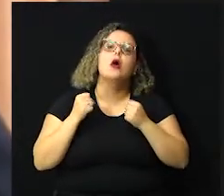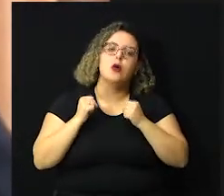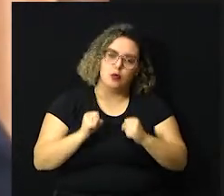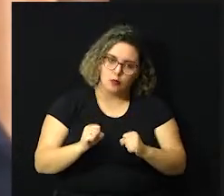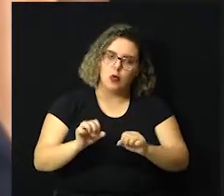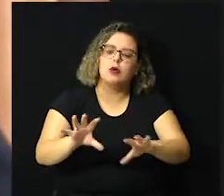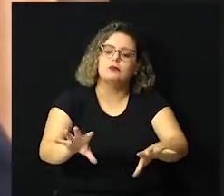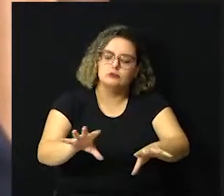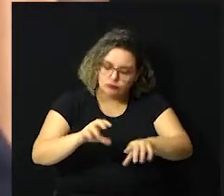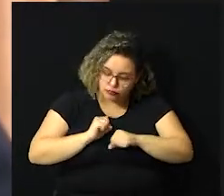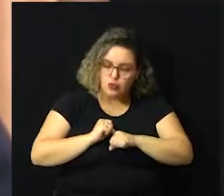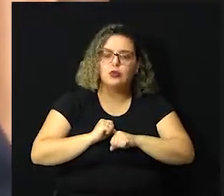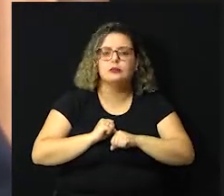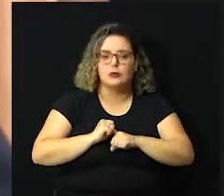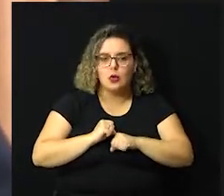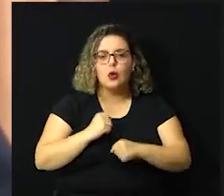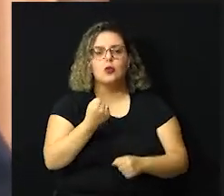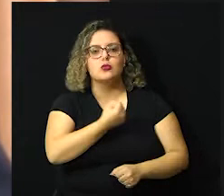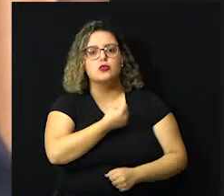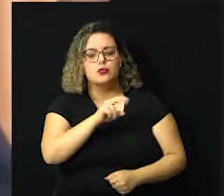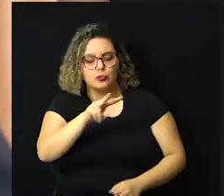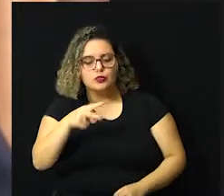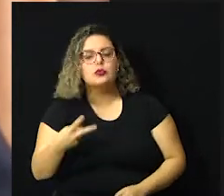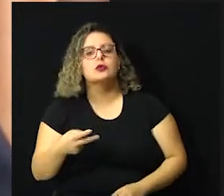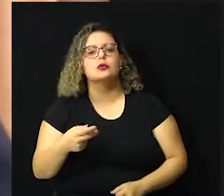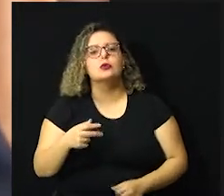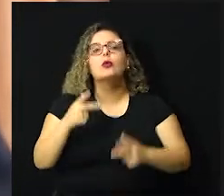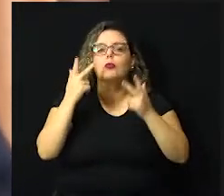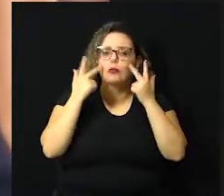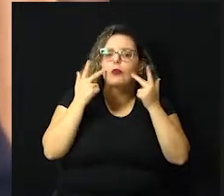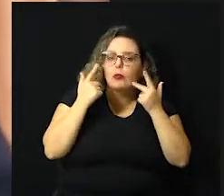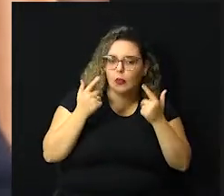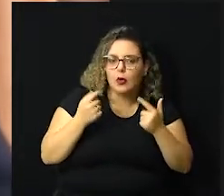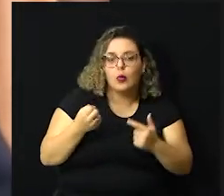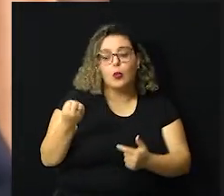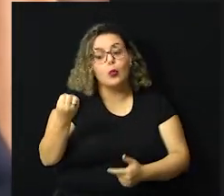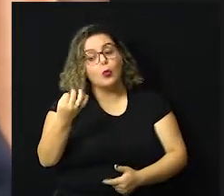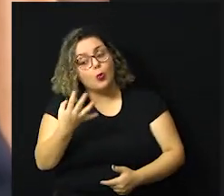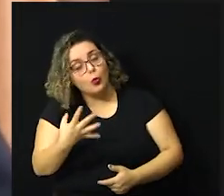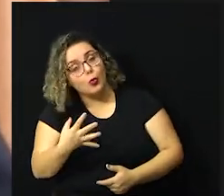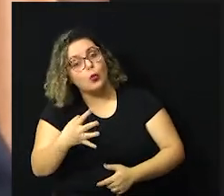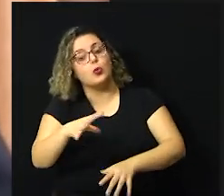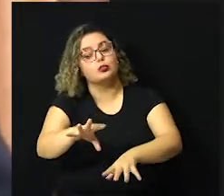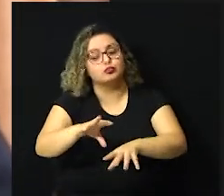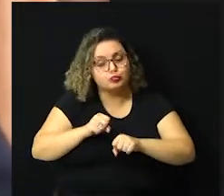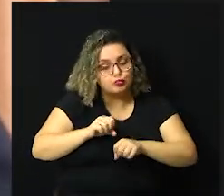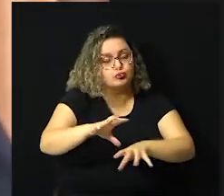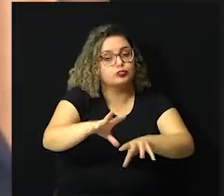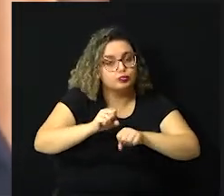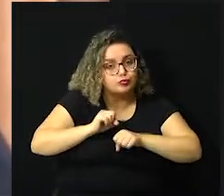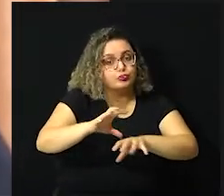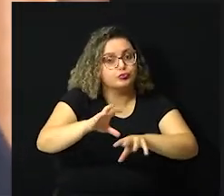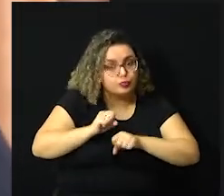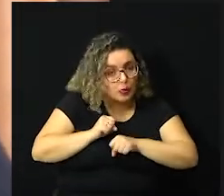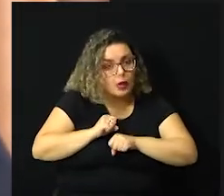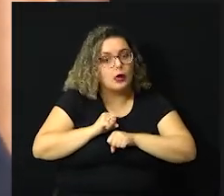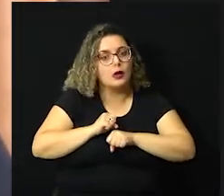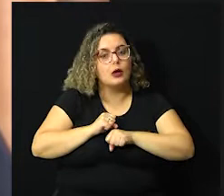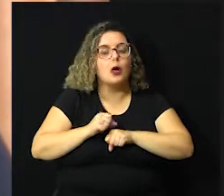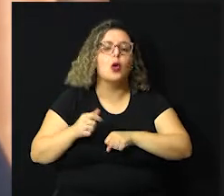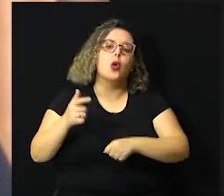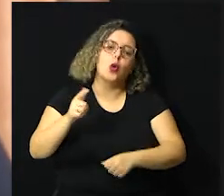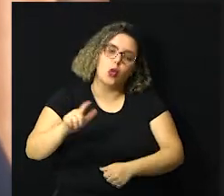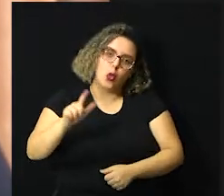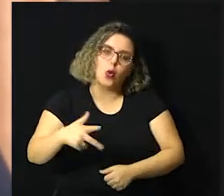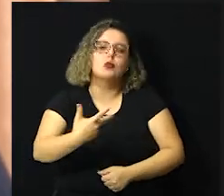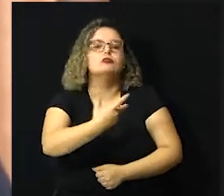acometendo o nosso corpo um número maior de vezes do que o normal. Quanto maior o número de recorrências, maior a necessidade, logicamente,